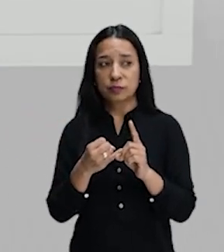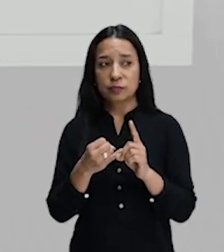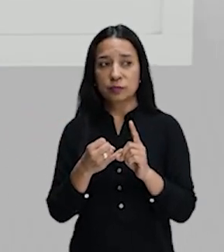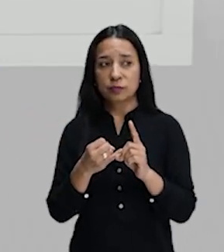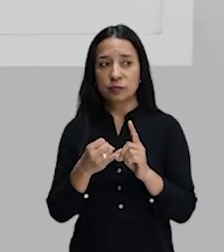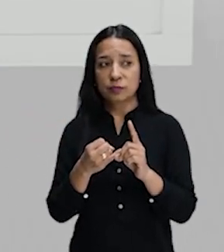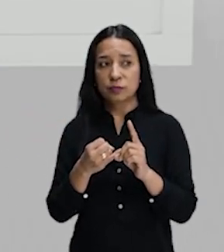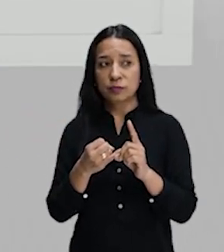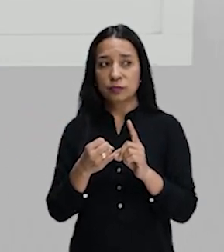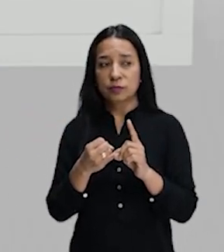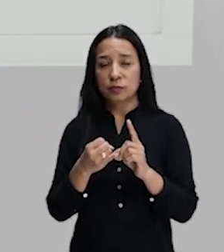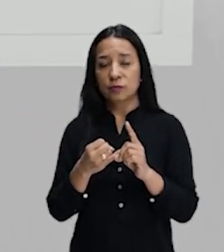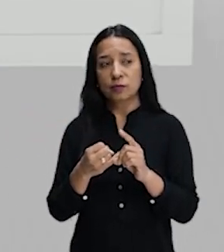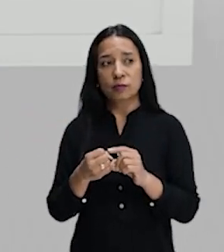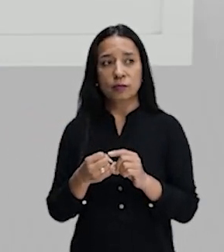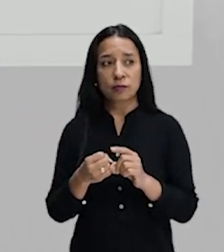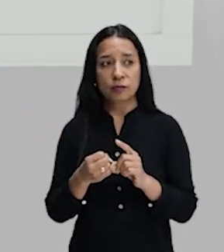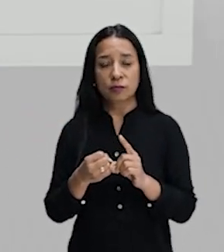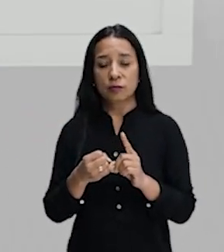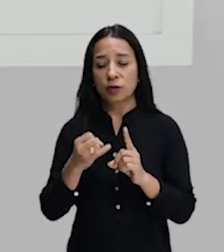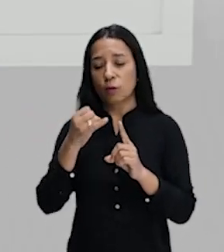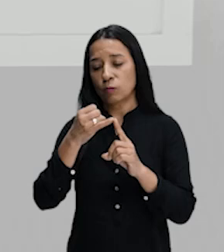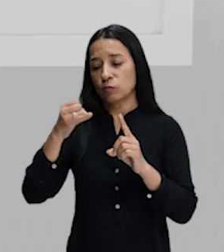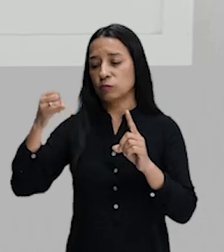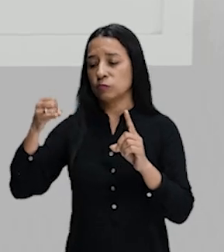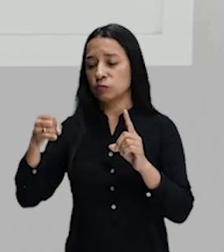do ímã. Pronto.